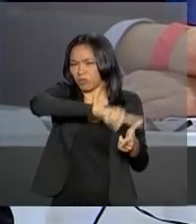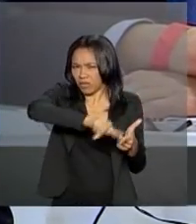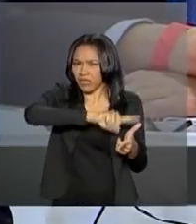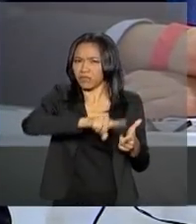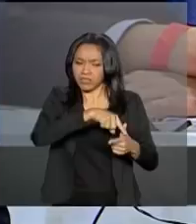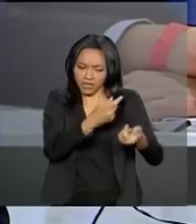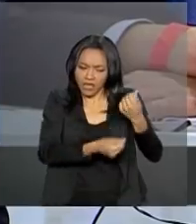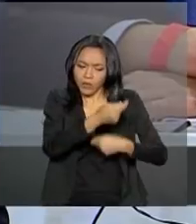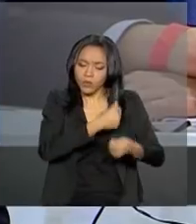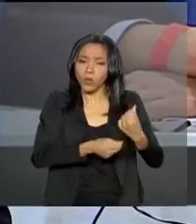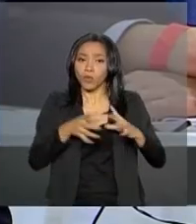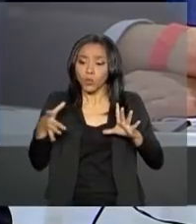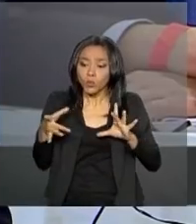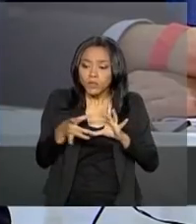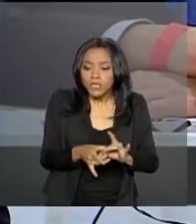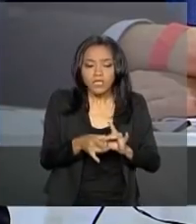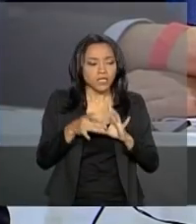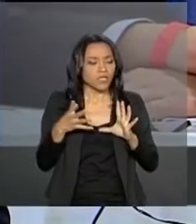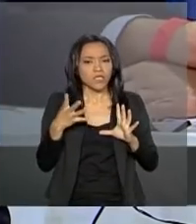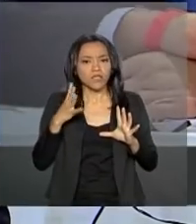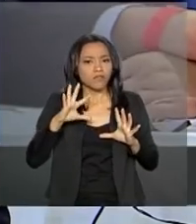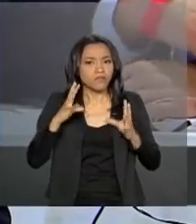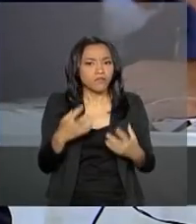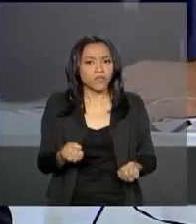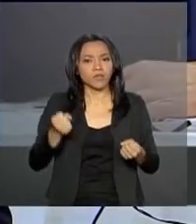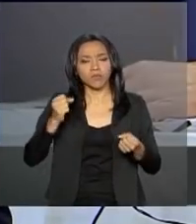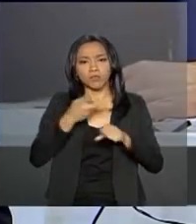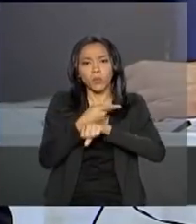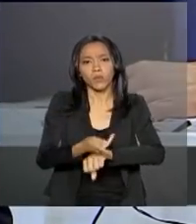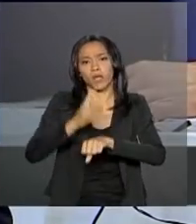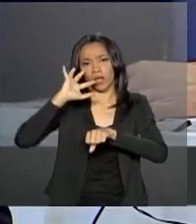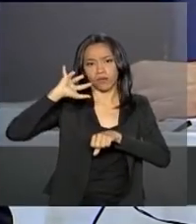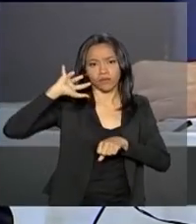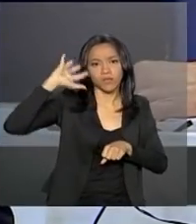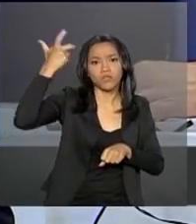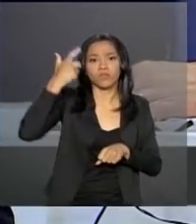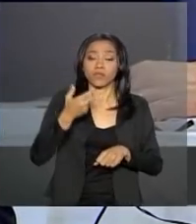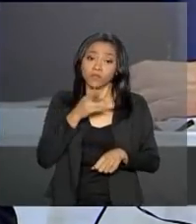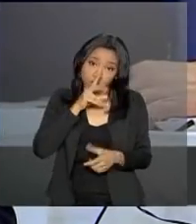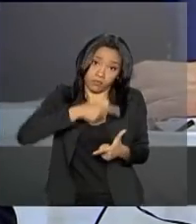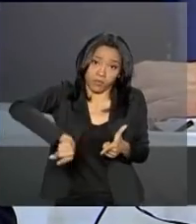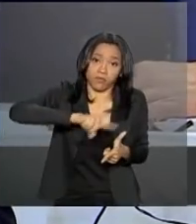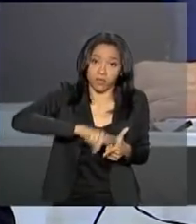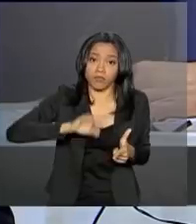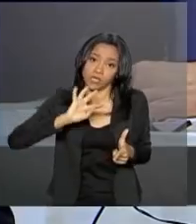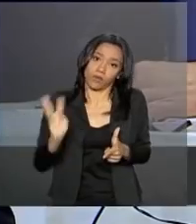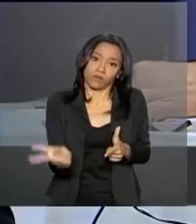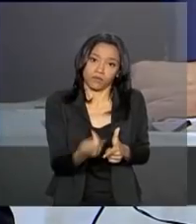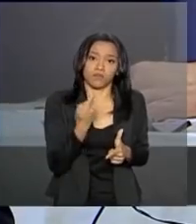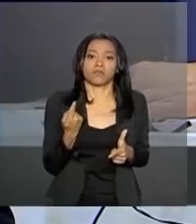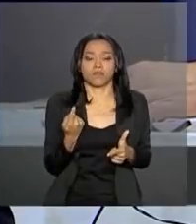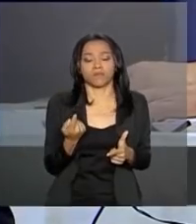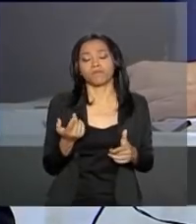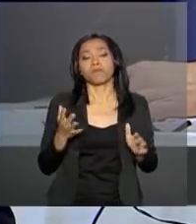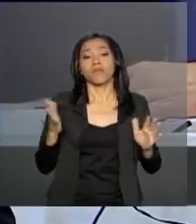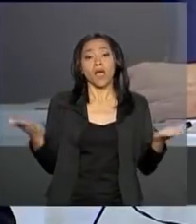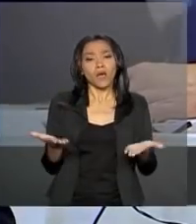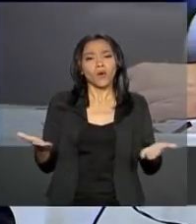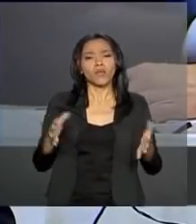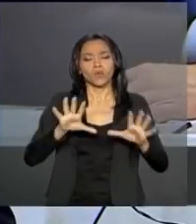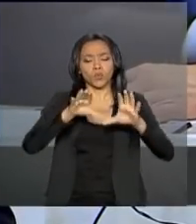esforços e construir respostas coletivas para problemas coletivos pois agora olhamos para